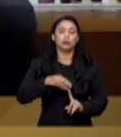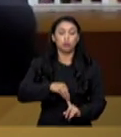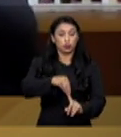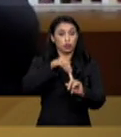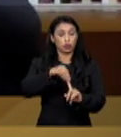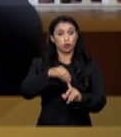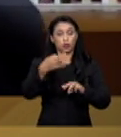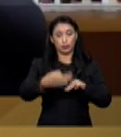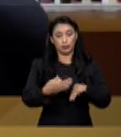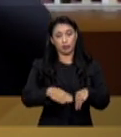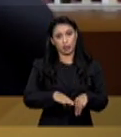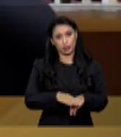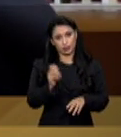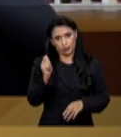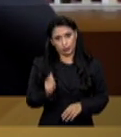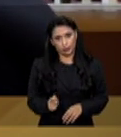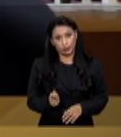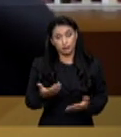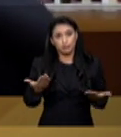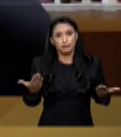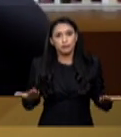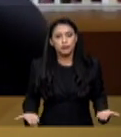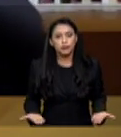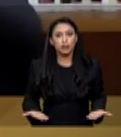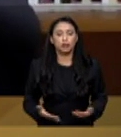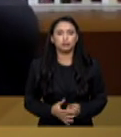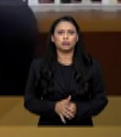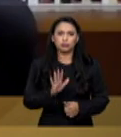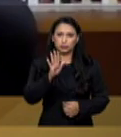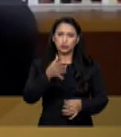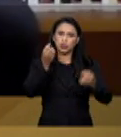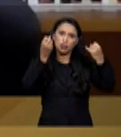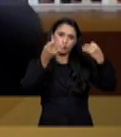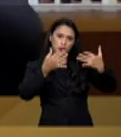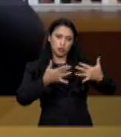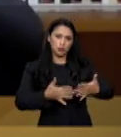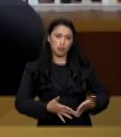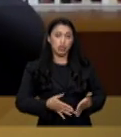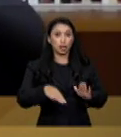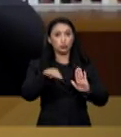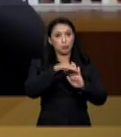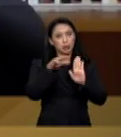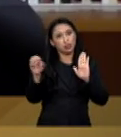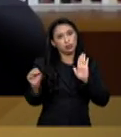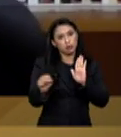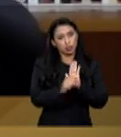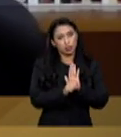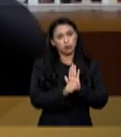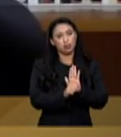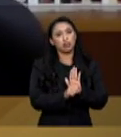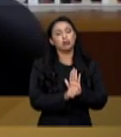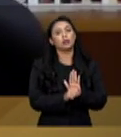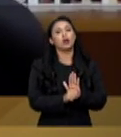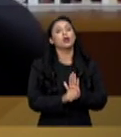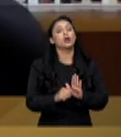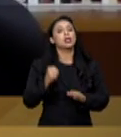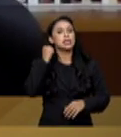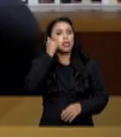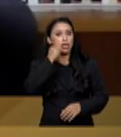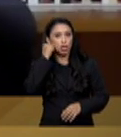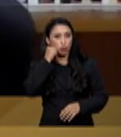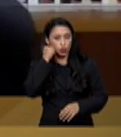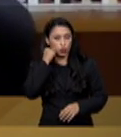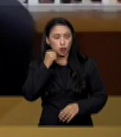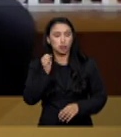A hipótese, presidente, já foi relatada e aqui é um mandado de segurança impetrado por senadores da